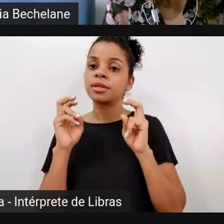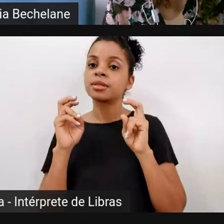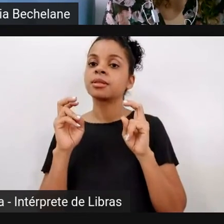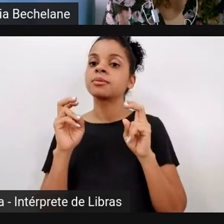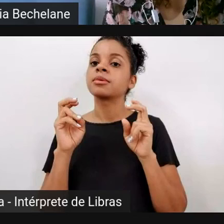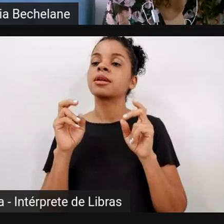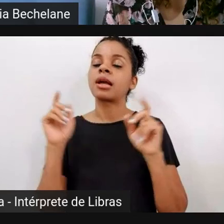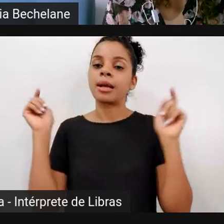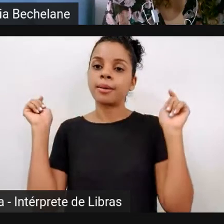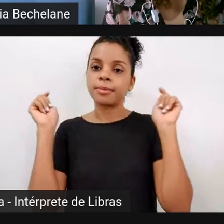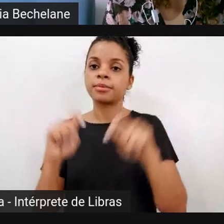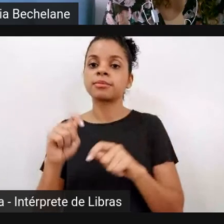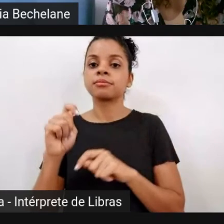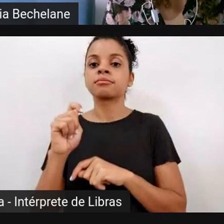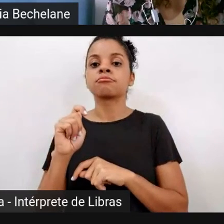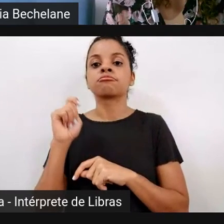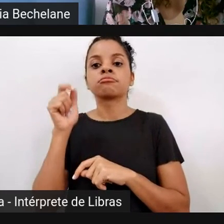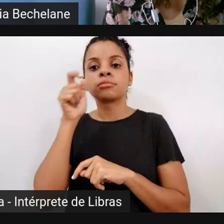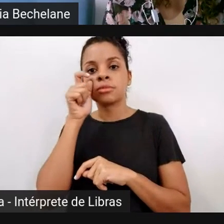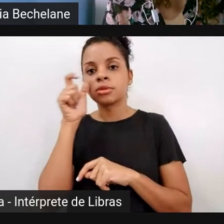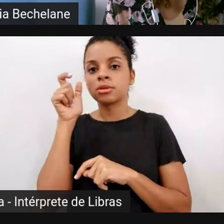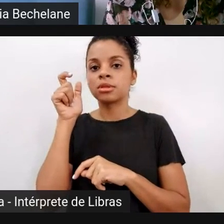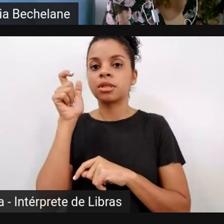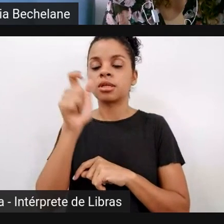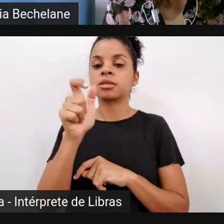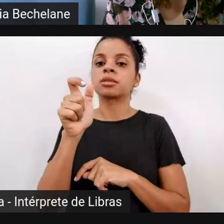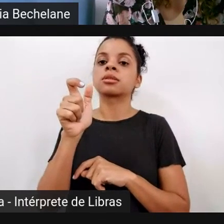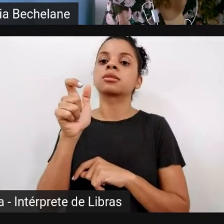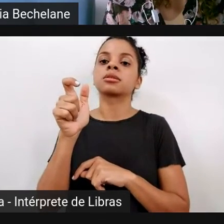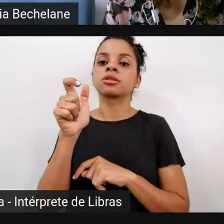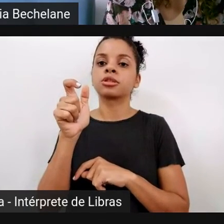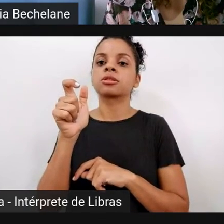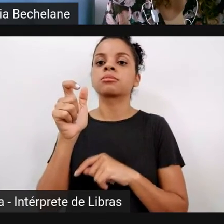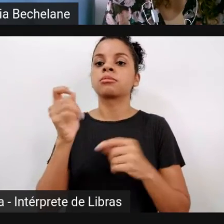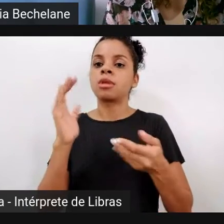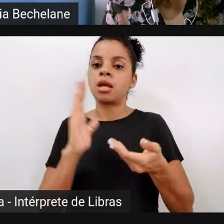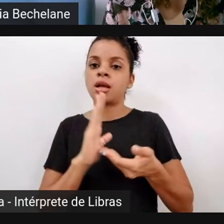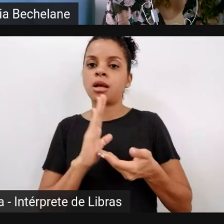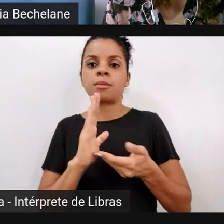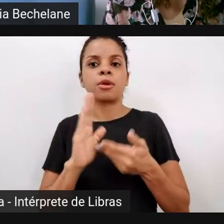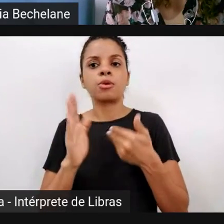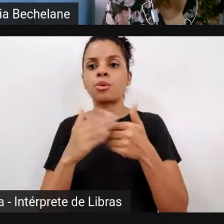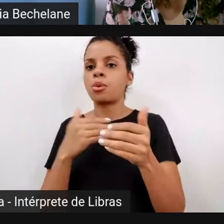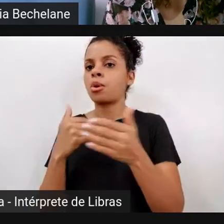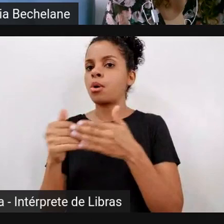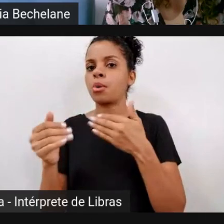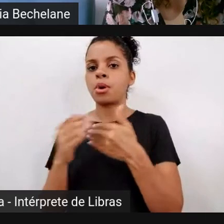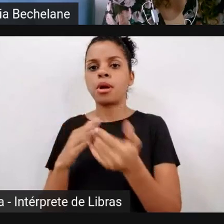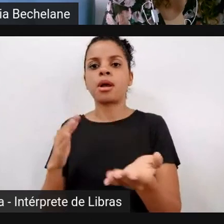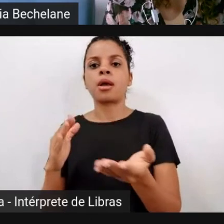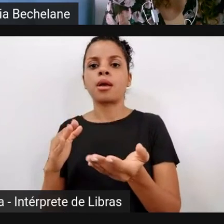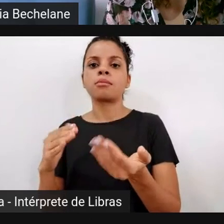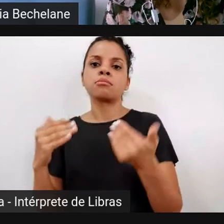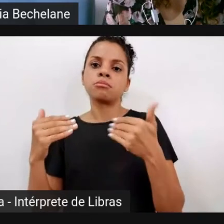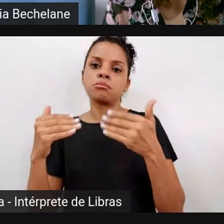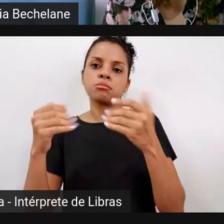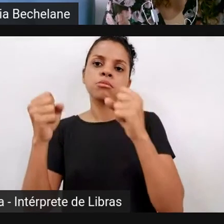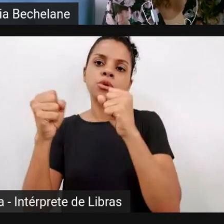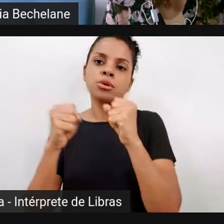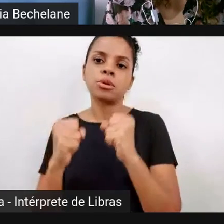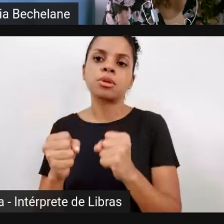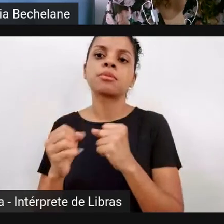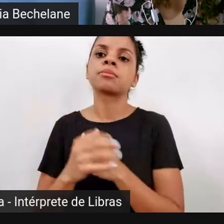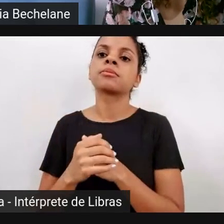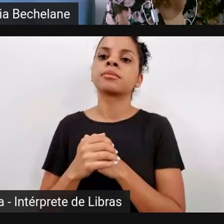muito interessante, não somente para a Câmara, mas para qualquer órgão público, e é muito, muito interessante também quando você tem dados